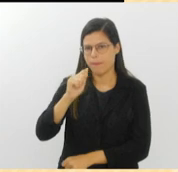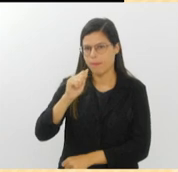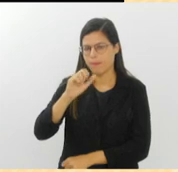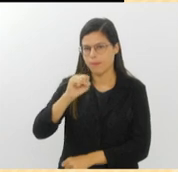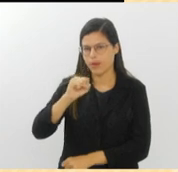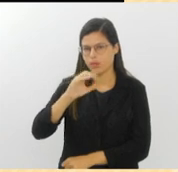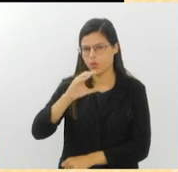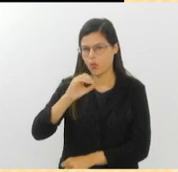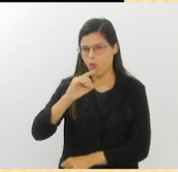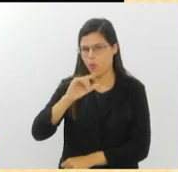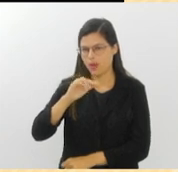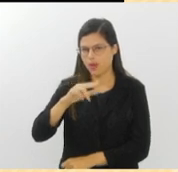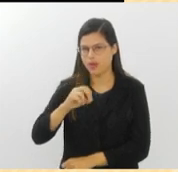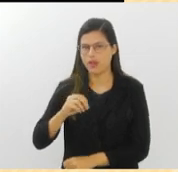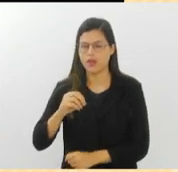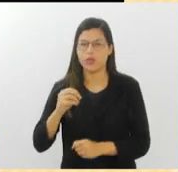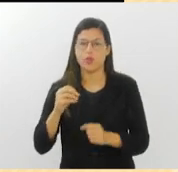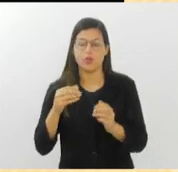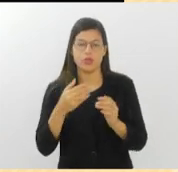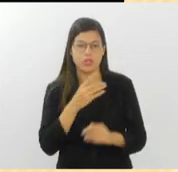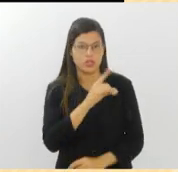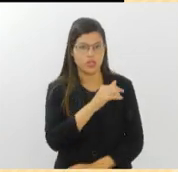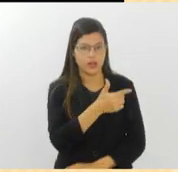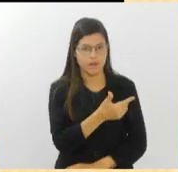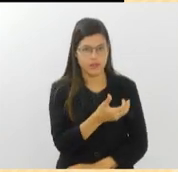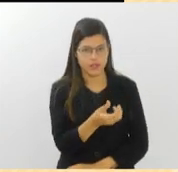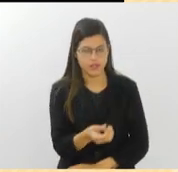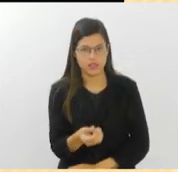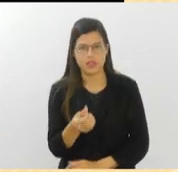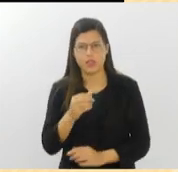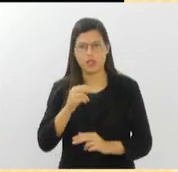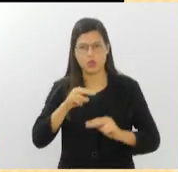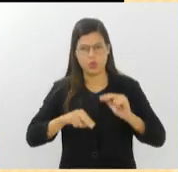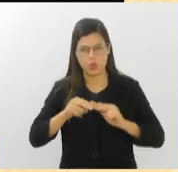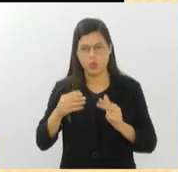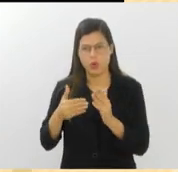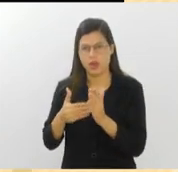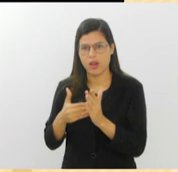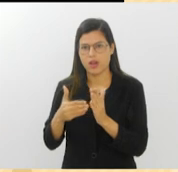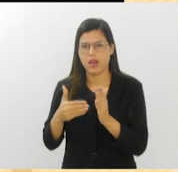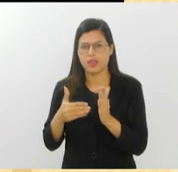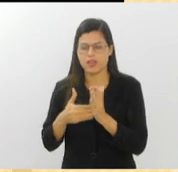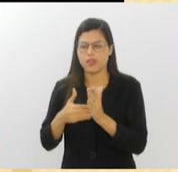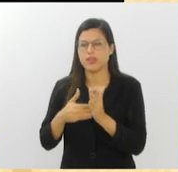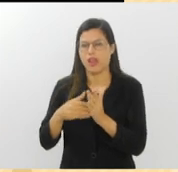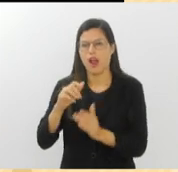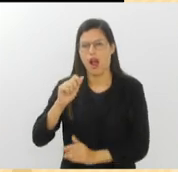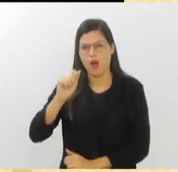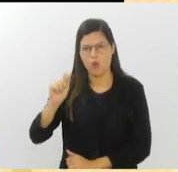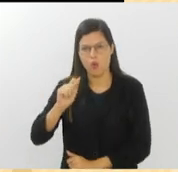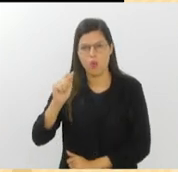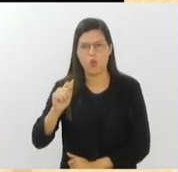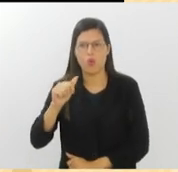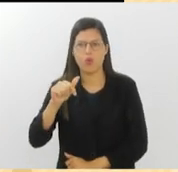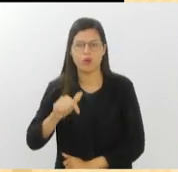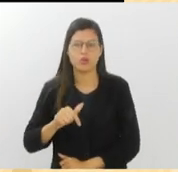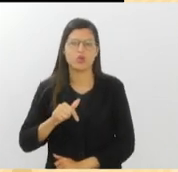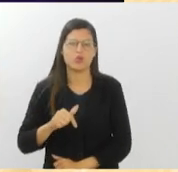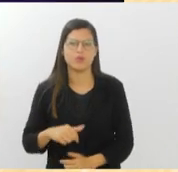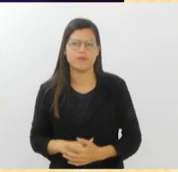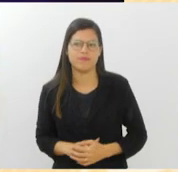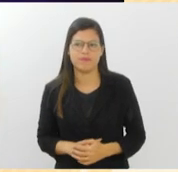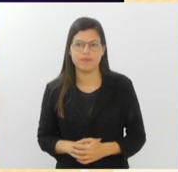vai acontecer entre os dias 26 de julho e 3 de agosto em Paty de Alferes. A cidade já foi sede de outras 16